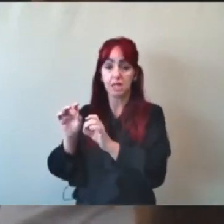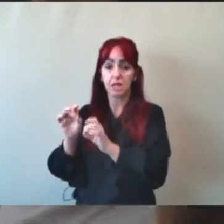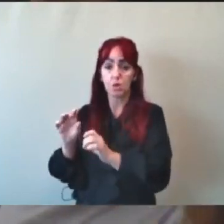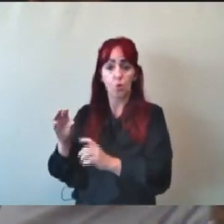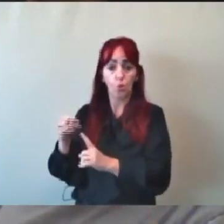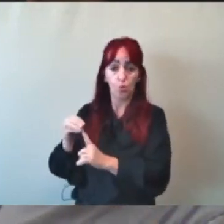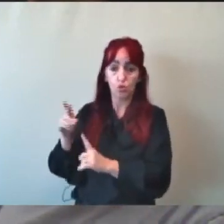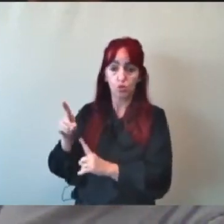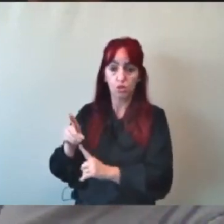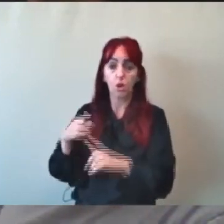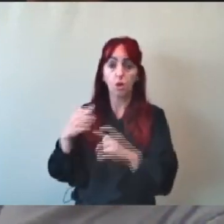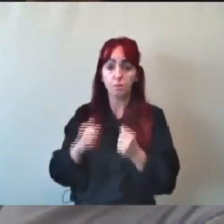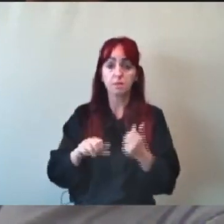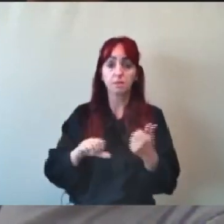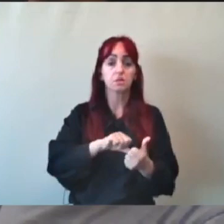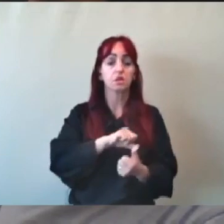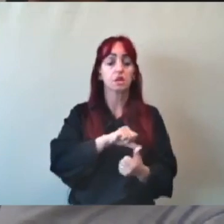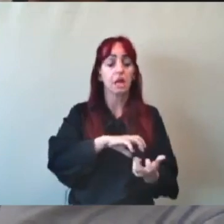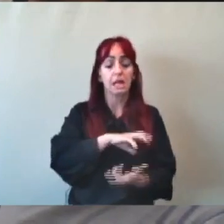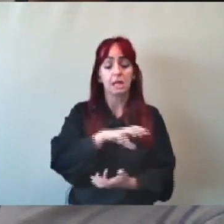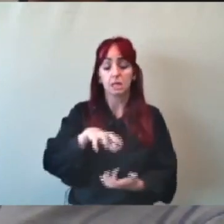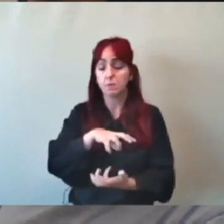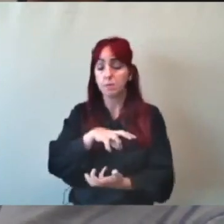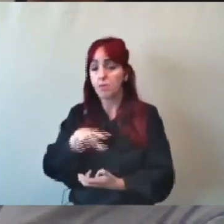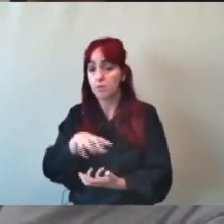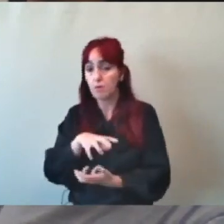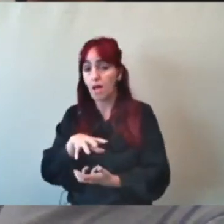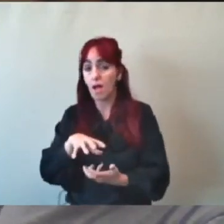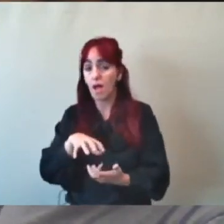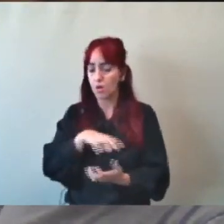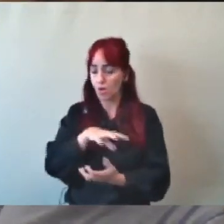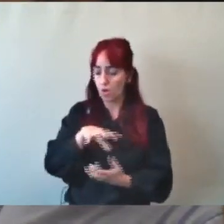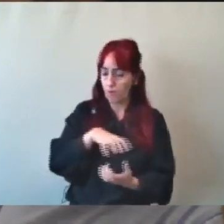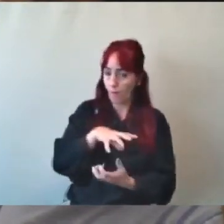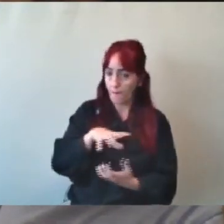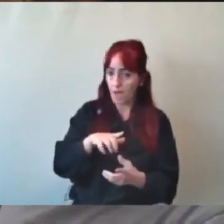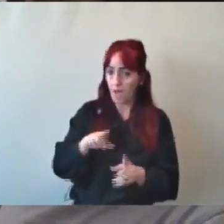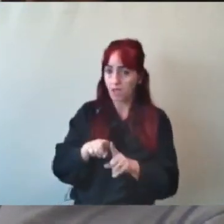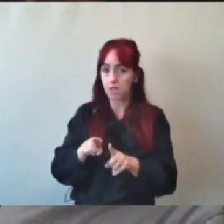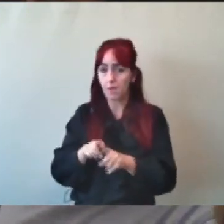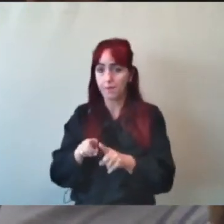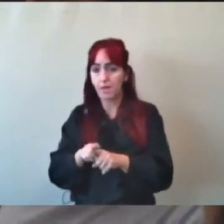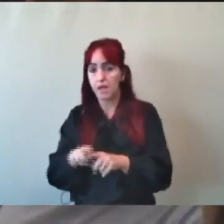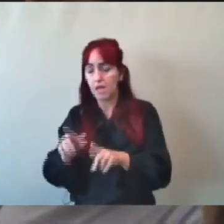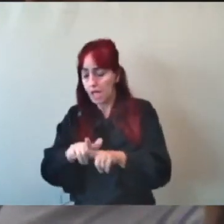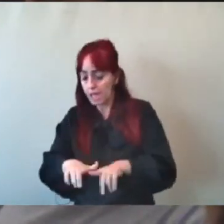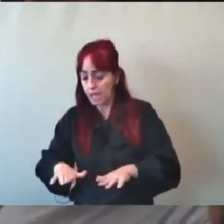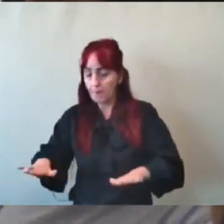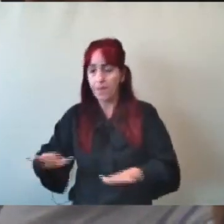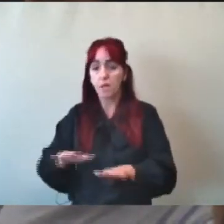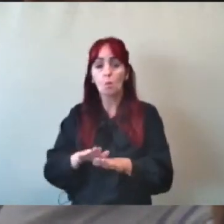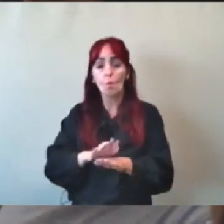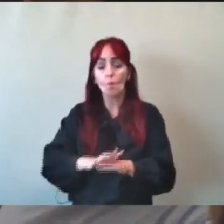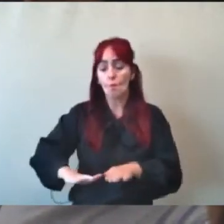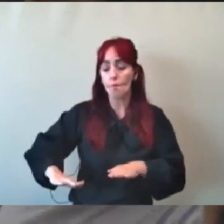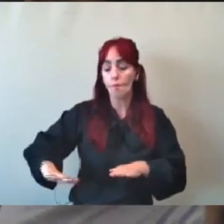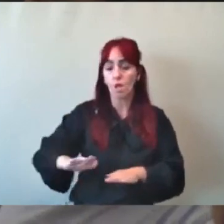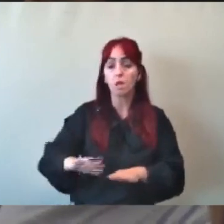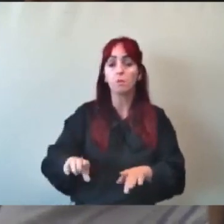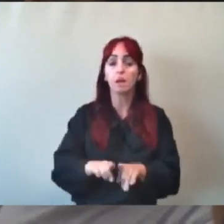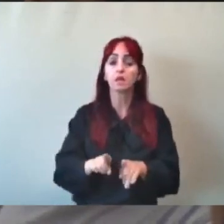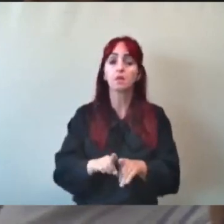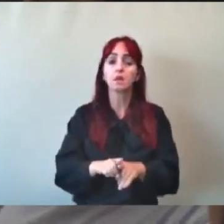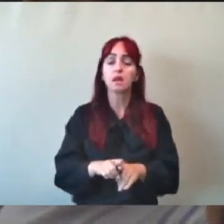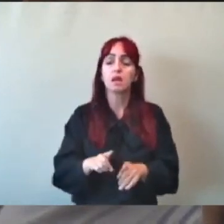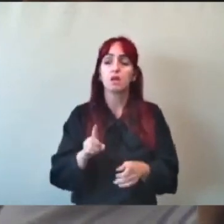precisamos revitalizar a avenida, recapear, levantar as passagens de pedestres, fazer como fez na Savassi, levantar as passagens